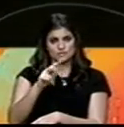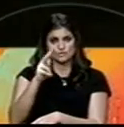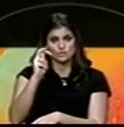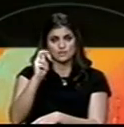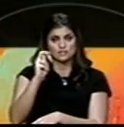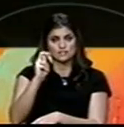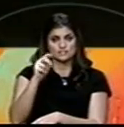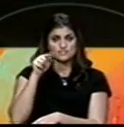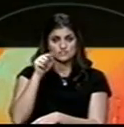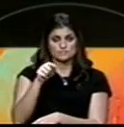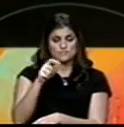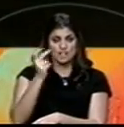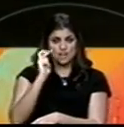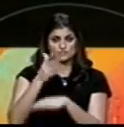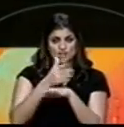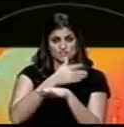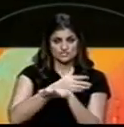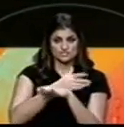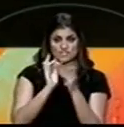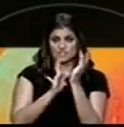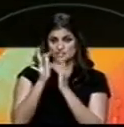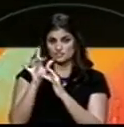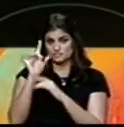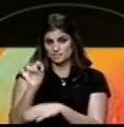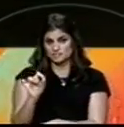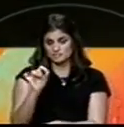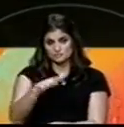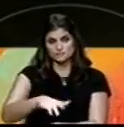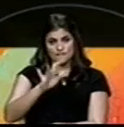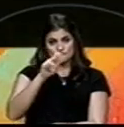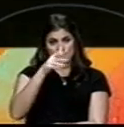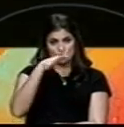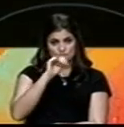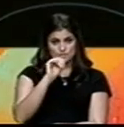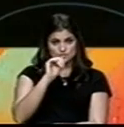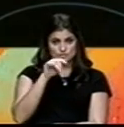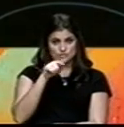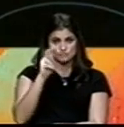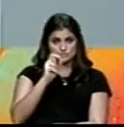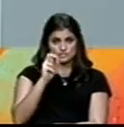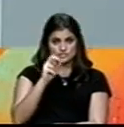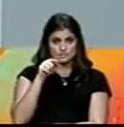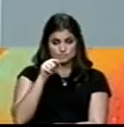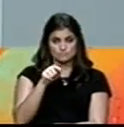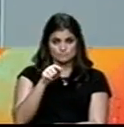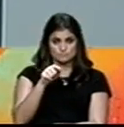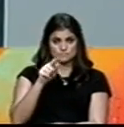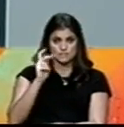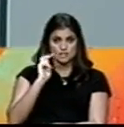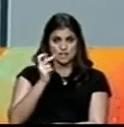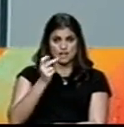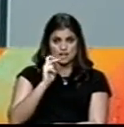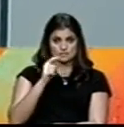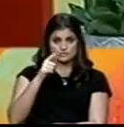antes de Cristo, em sítios arqueológicos, vestígios de favas a partir do 3 milénio antes de Cristo, em sítios arqueológicos da